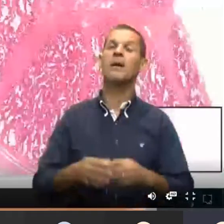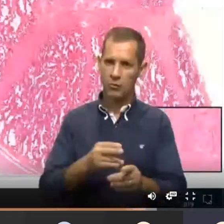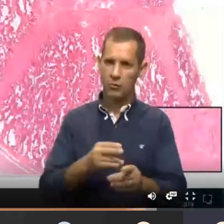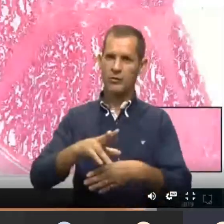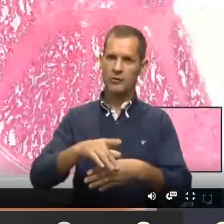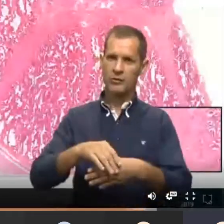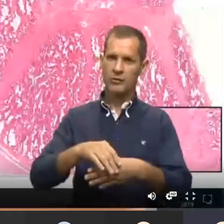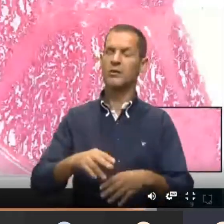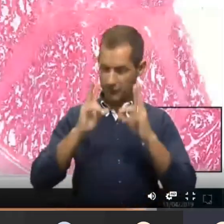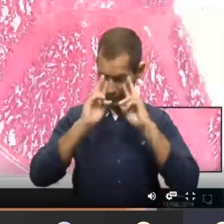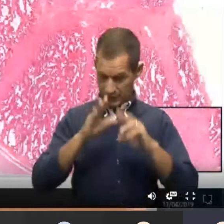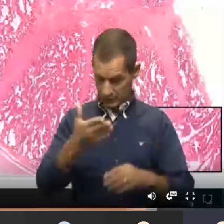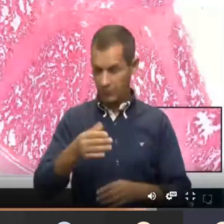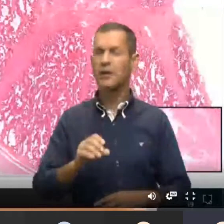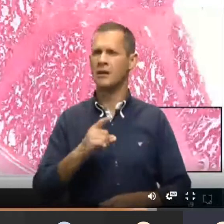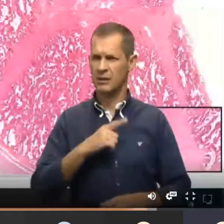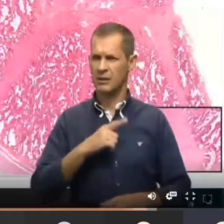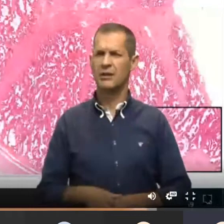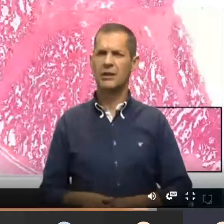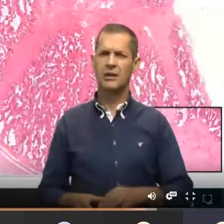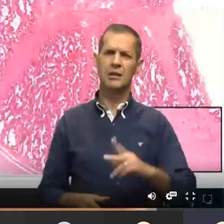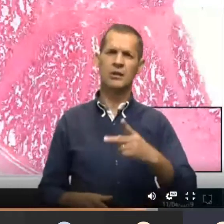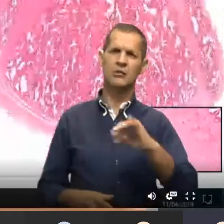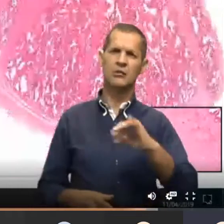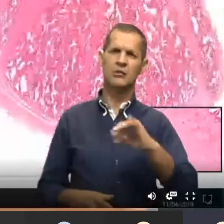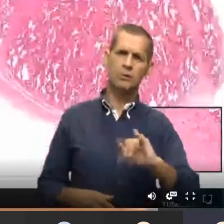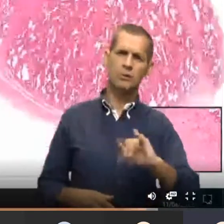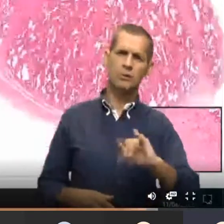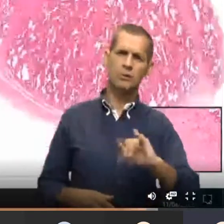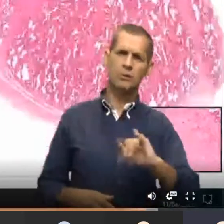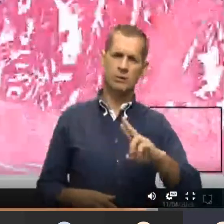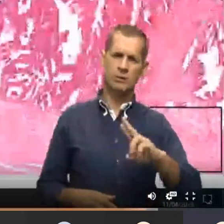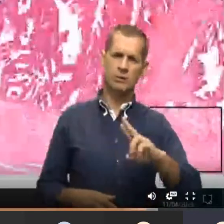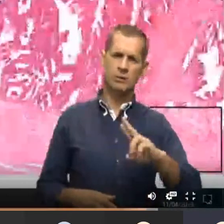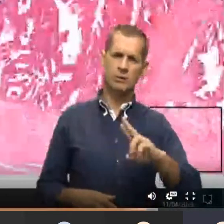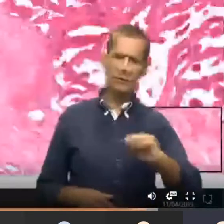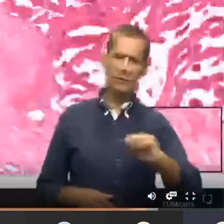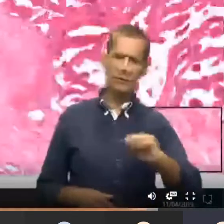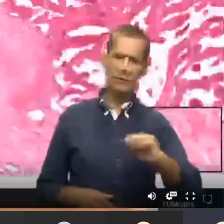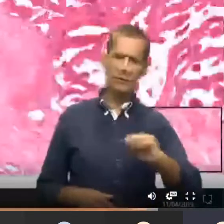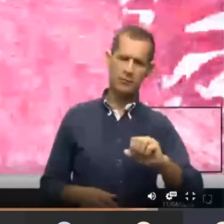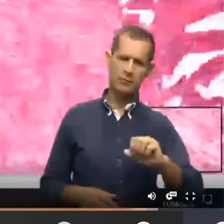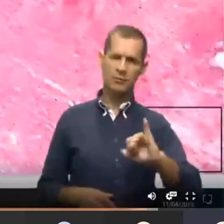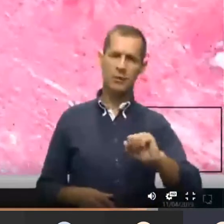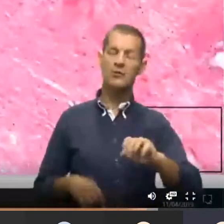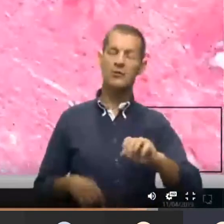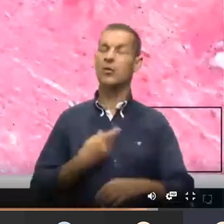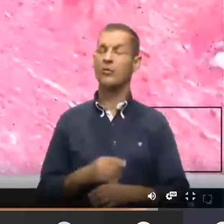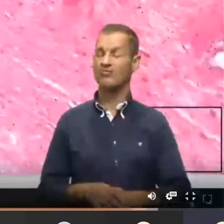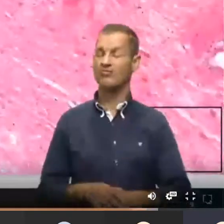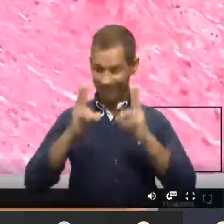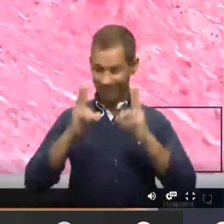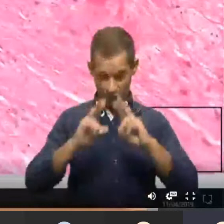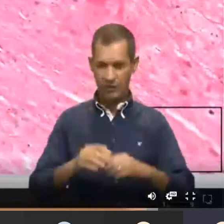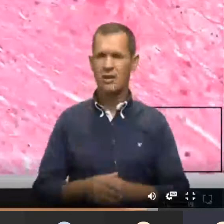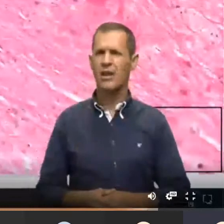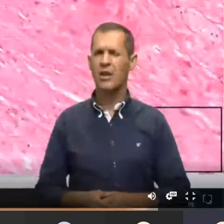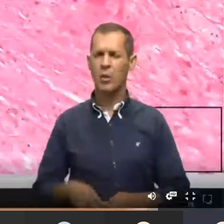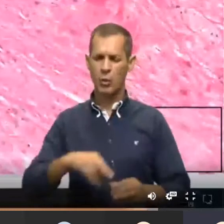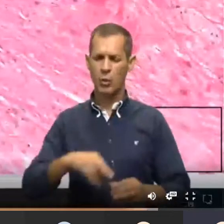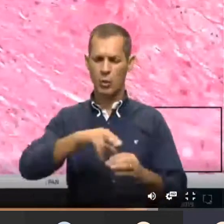próstata hiperplásica. Então, observem que há uma hiperplasia, mas nessa hiperplasia a gente não